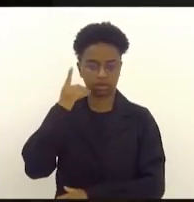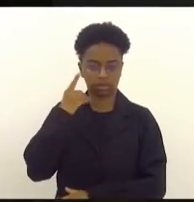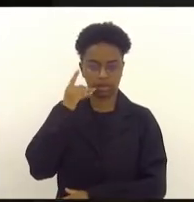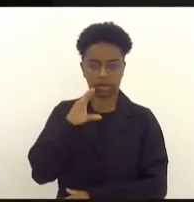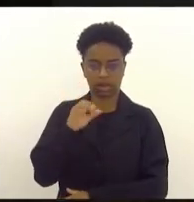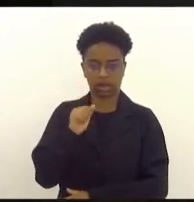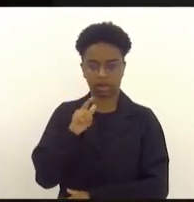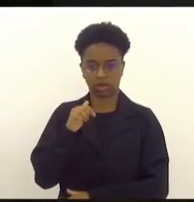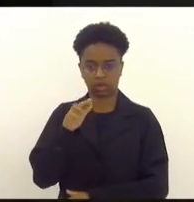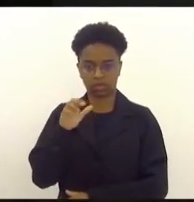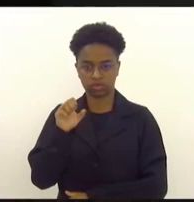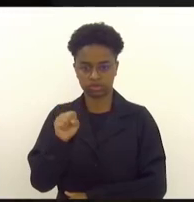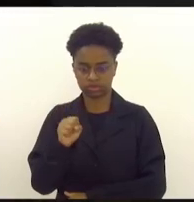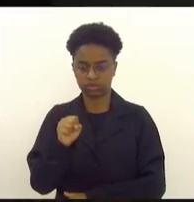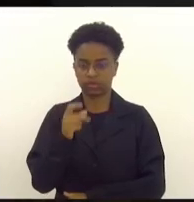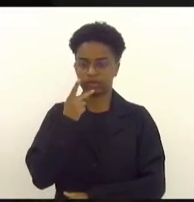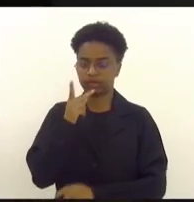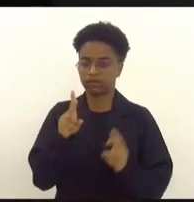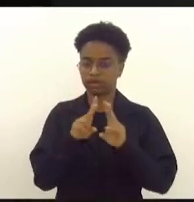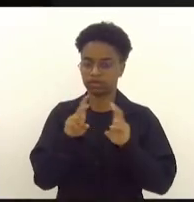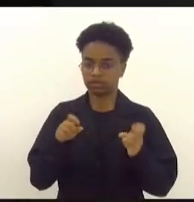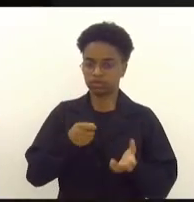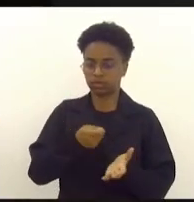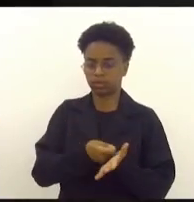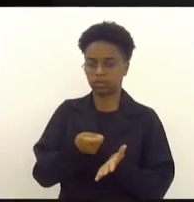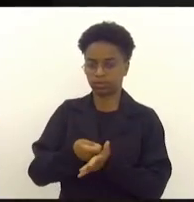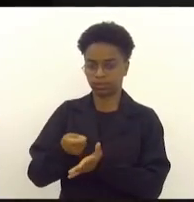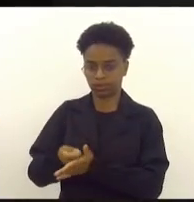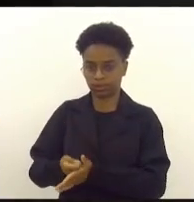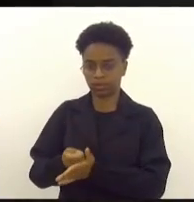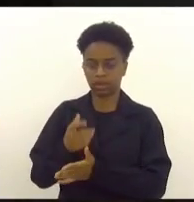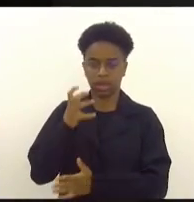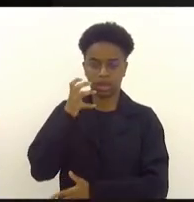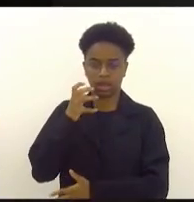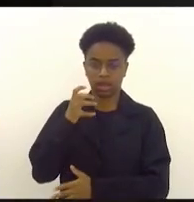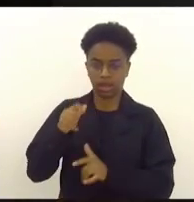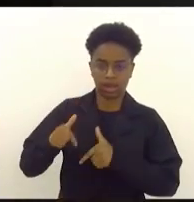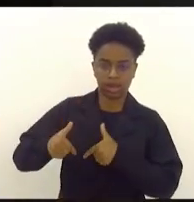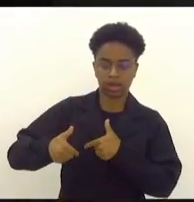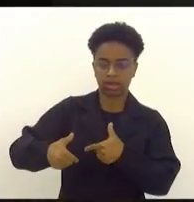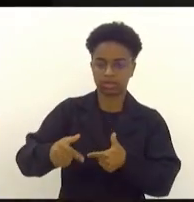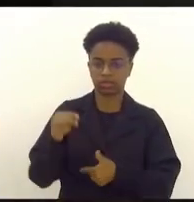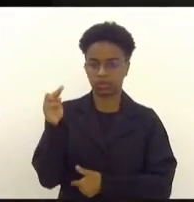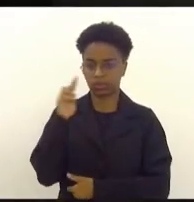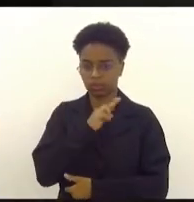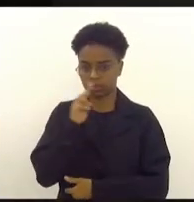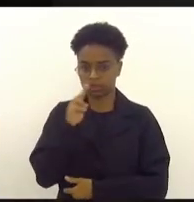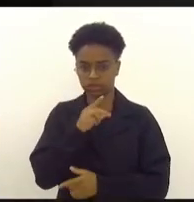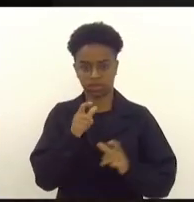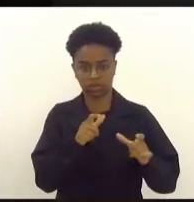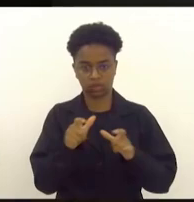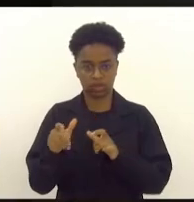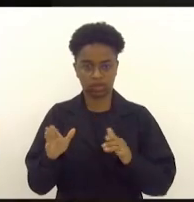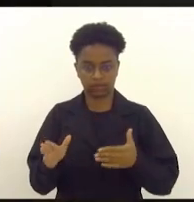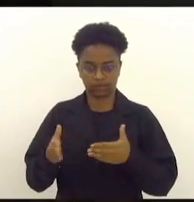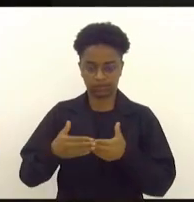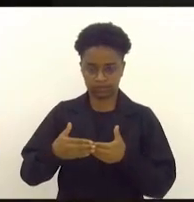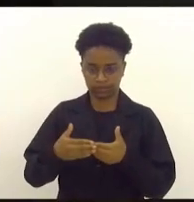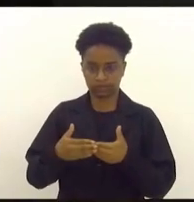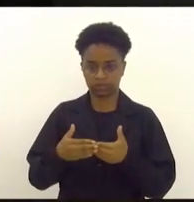Macedo que dispõe sobre a obrigatoriedade de adoção de medidas urgentes em recintos fechados